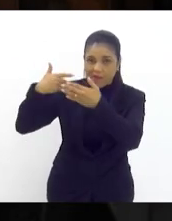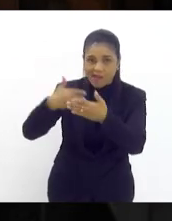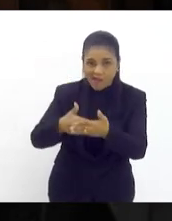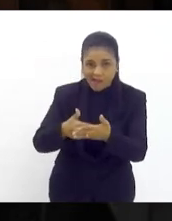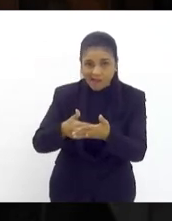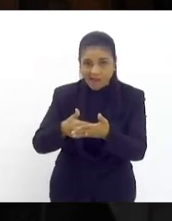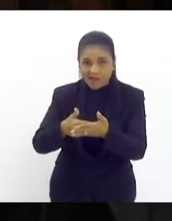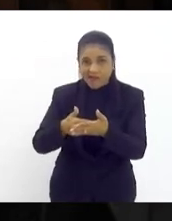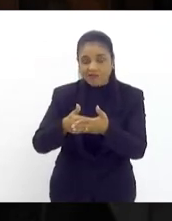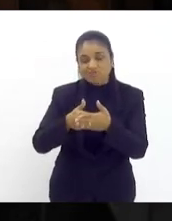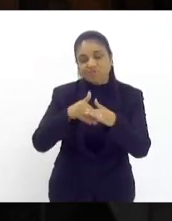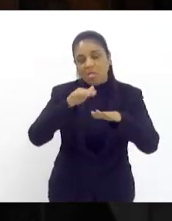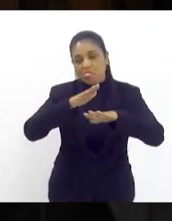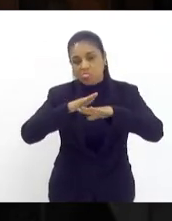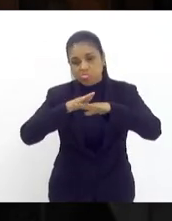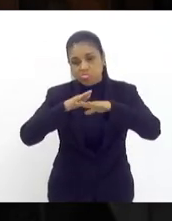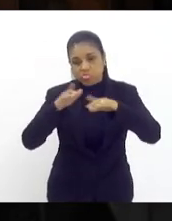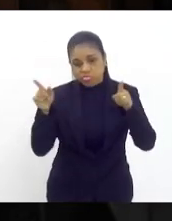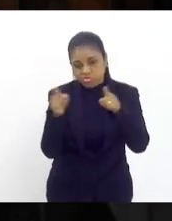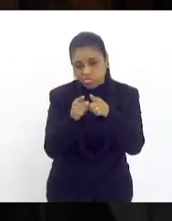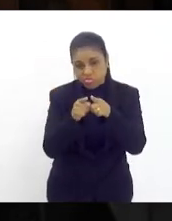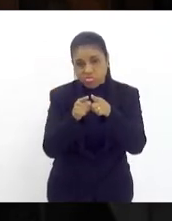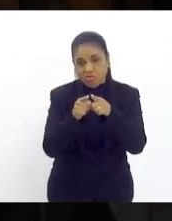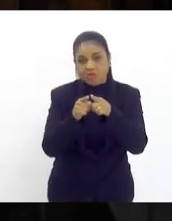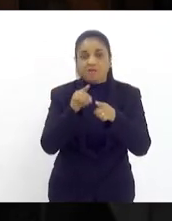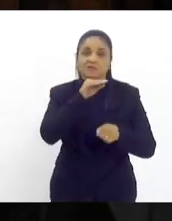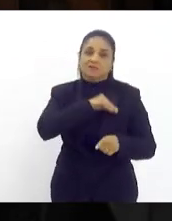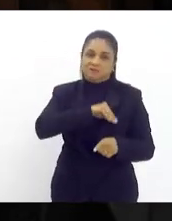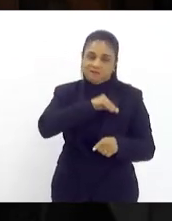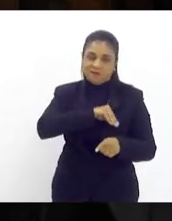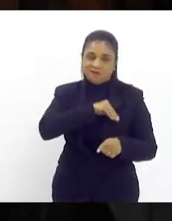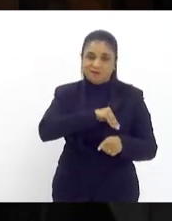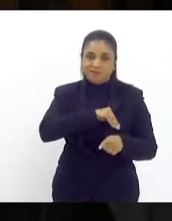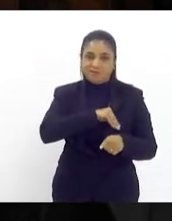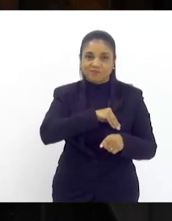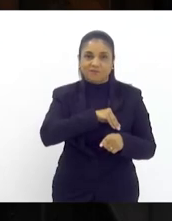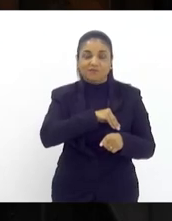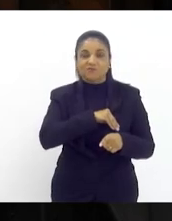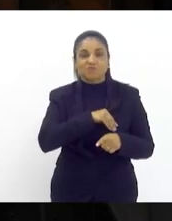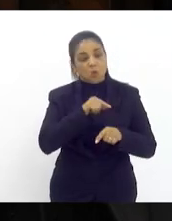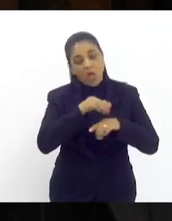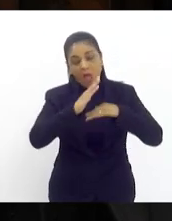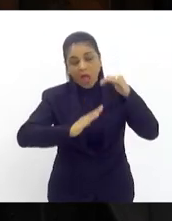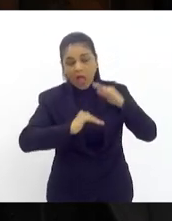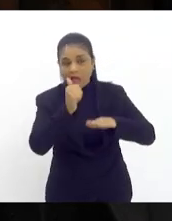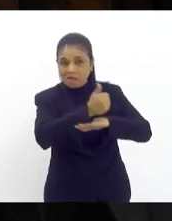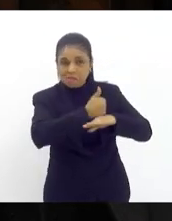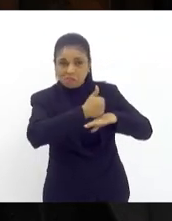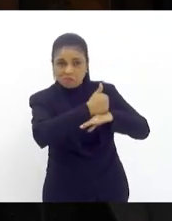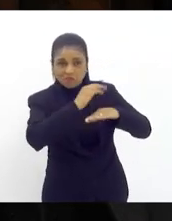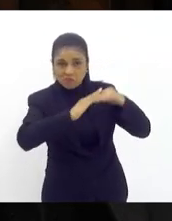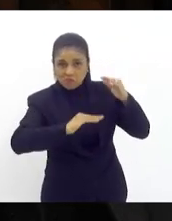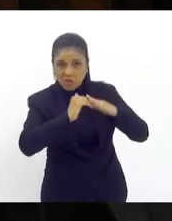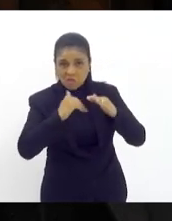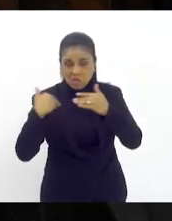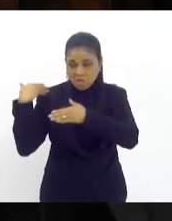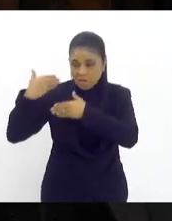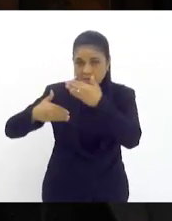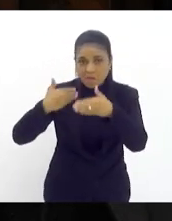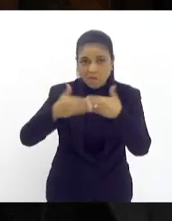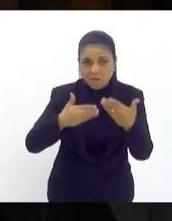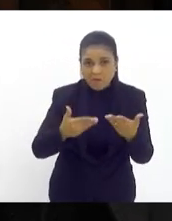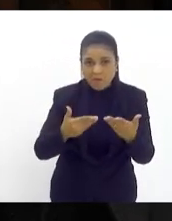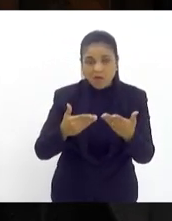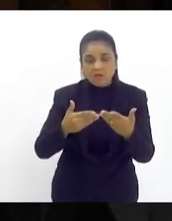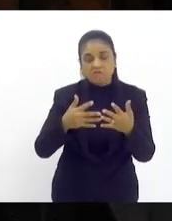pois a proposta não leva em conta a carreira do profissional e bagunça o